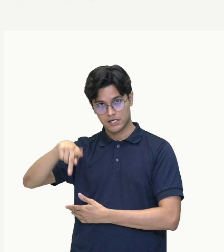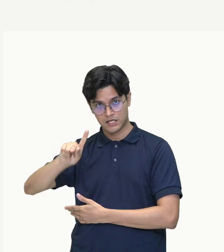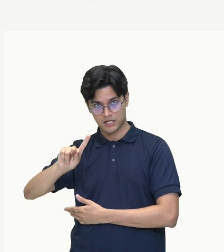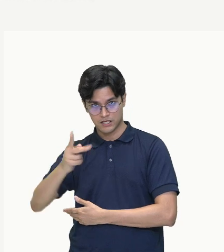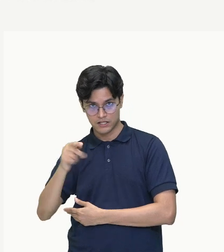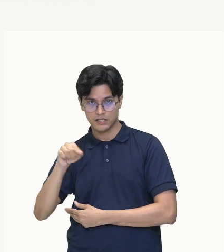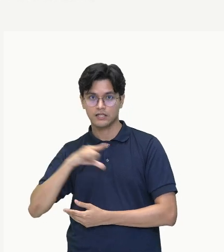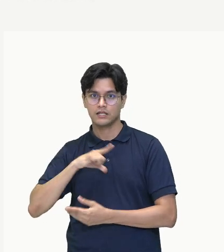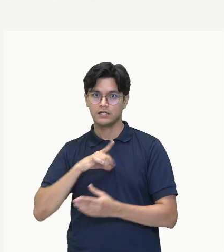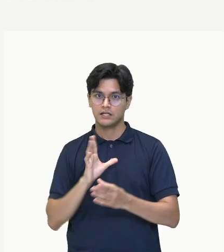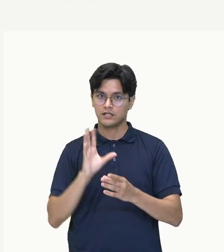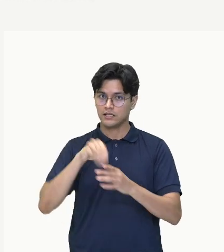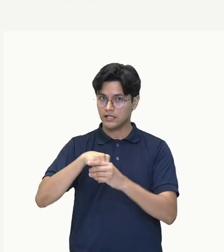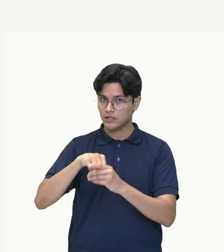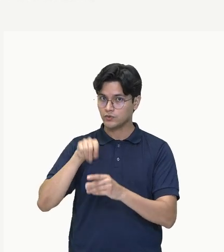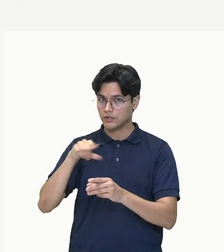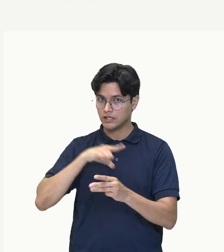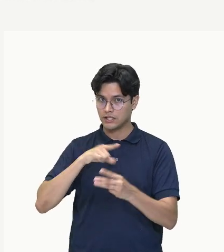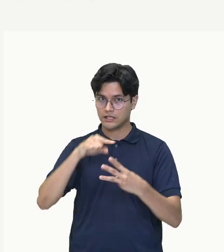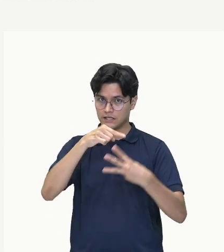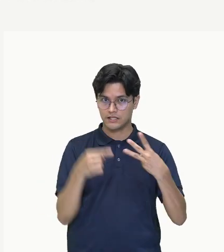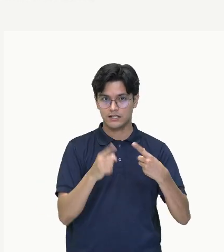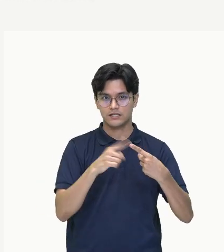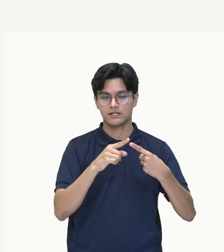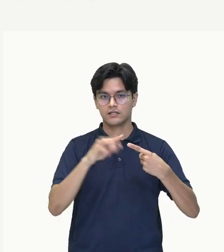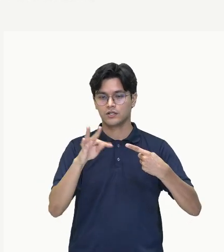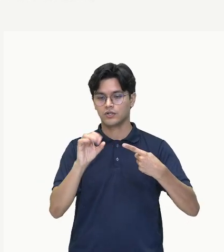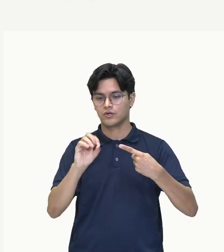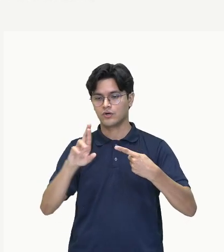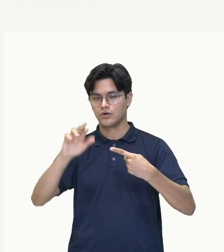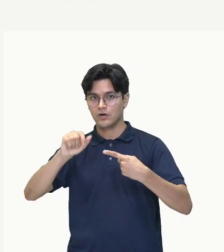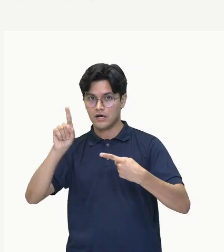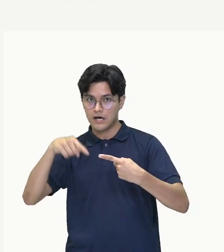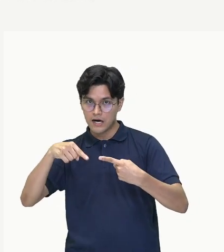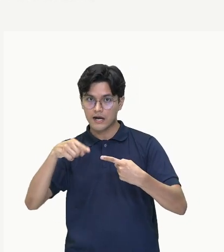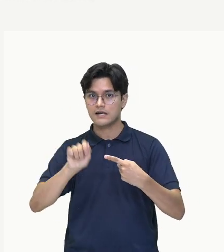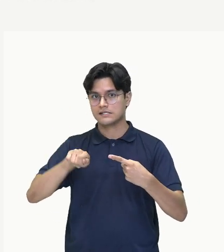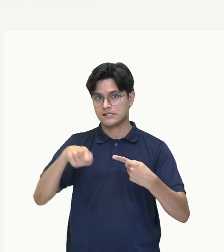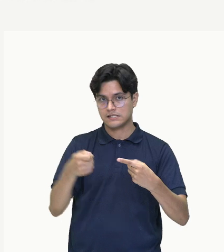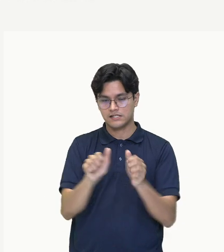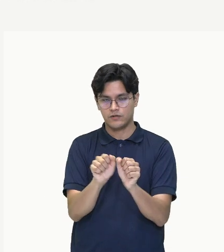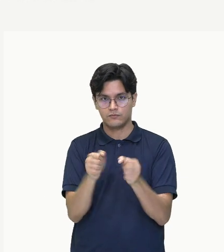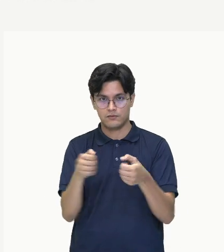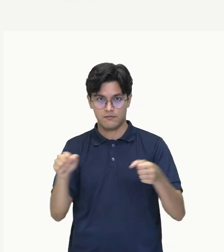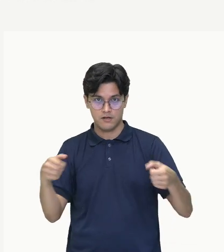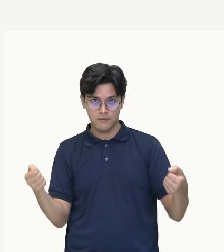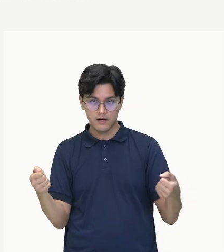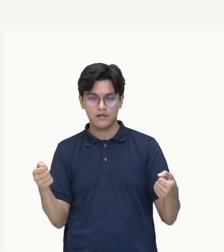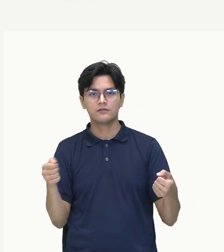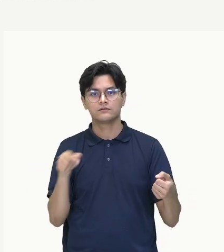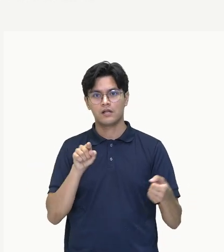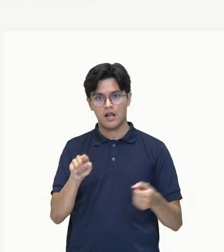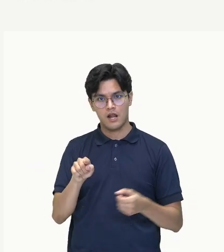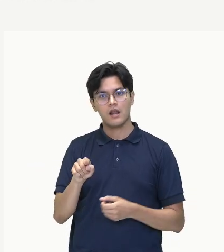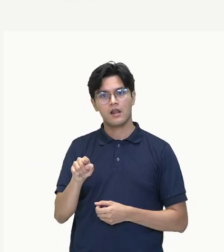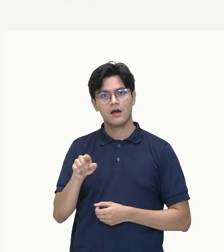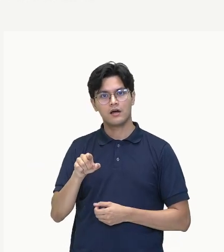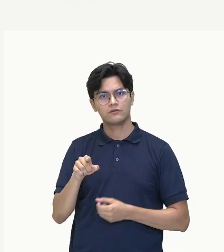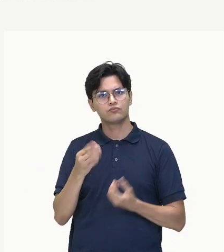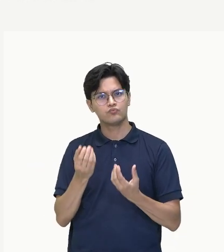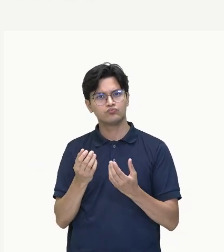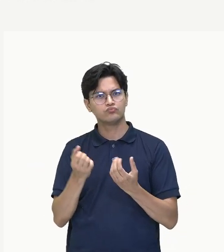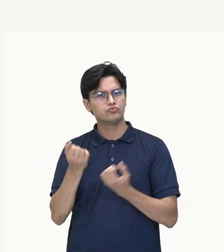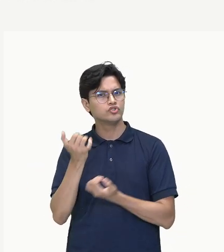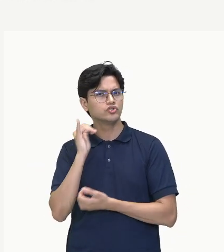judeu e sua aliança com o Deus único de Abraão, né? Nós poderíamos fazer uma relação que a Torá tem tudo